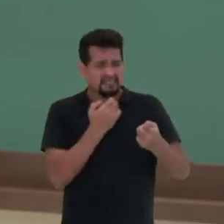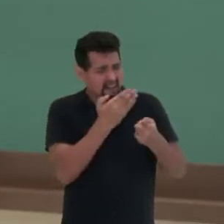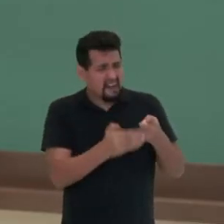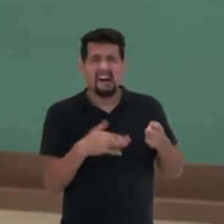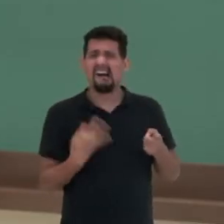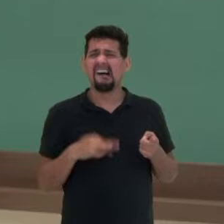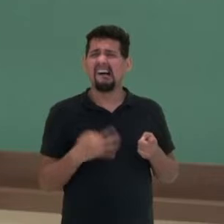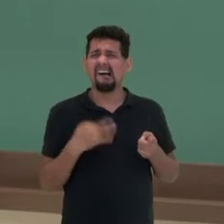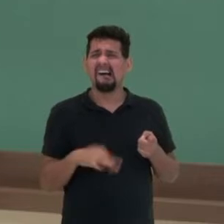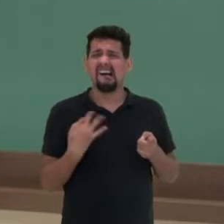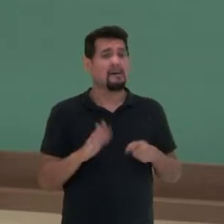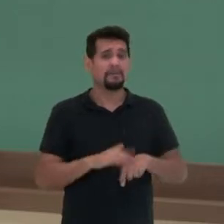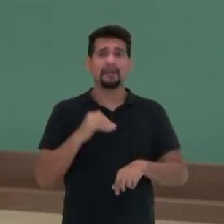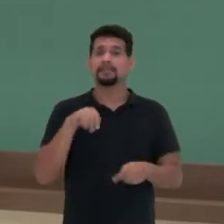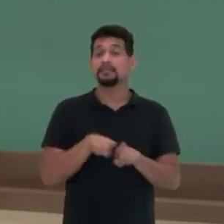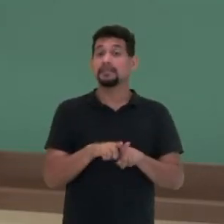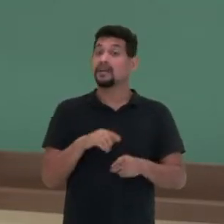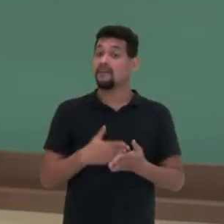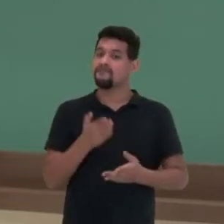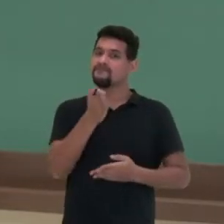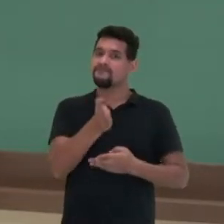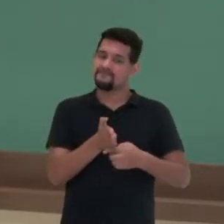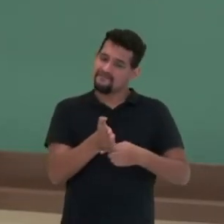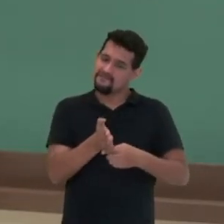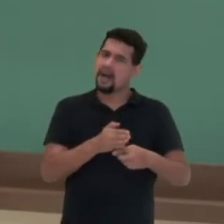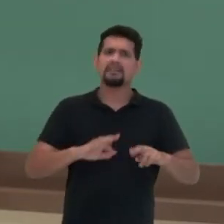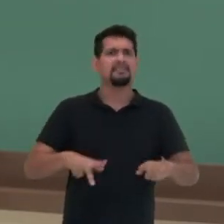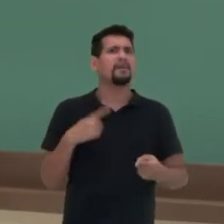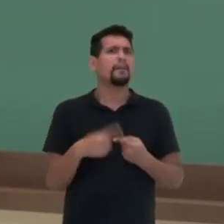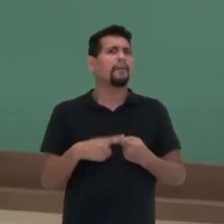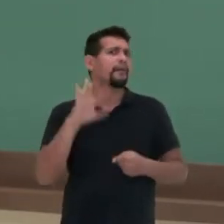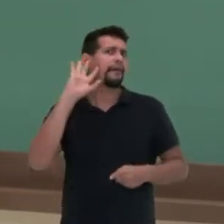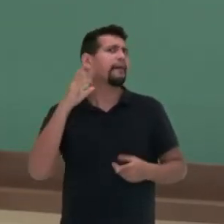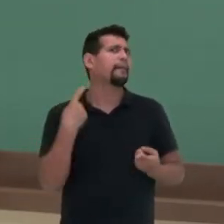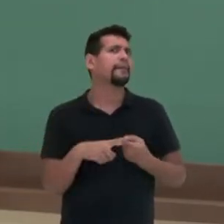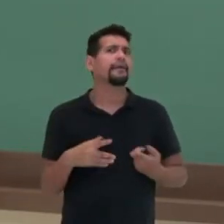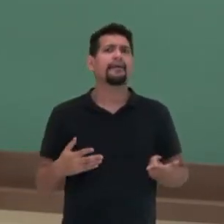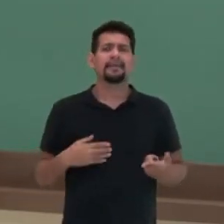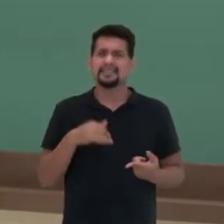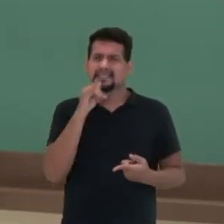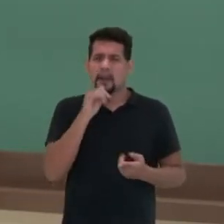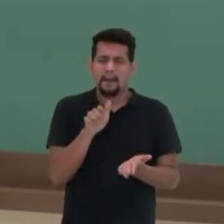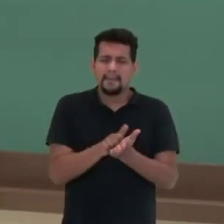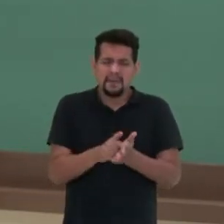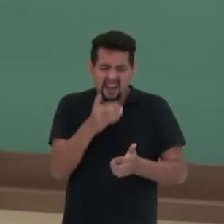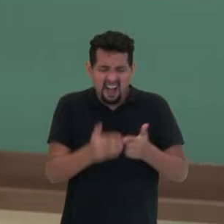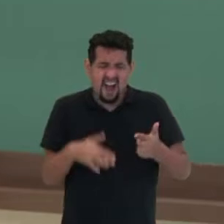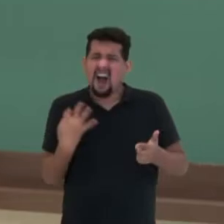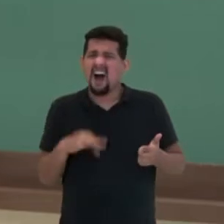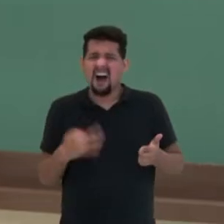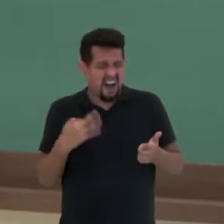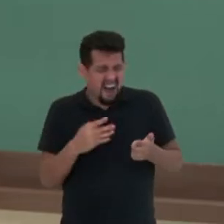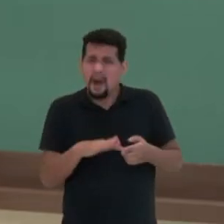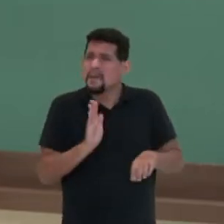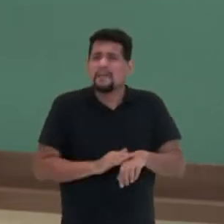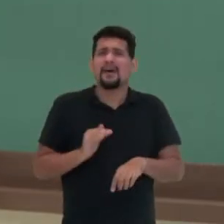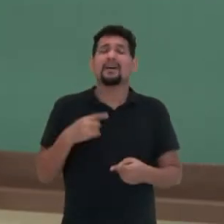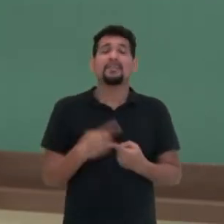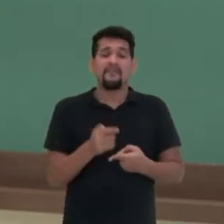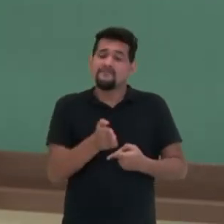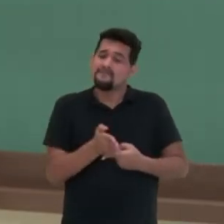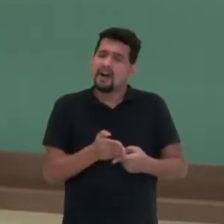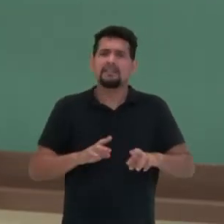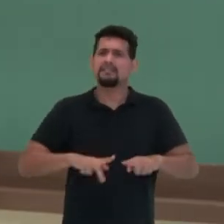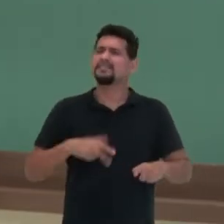com papel dói mais do que o corte com uma faca? Por que isso acontece, né? A gente se corta e, ai, cortei com papel e tá doendo